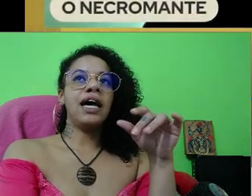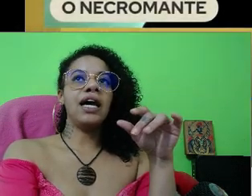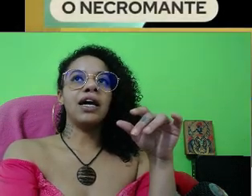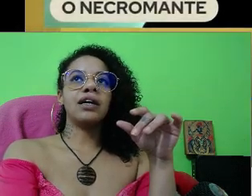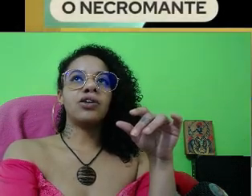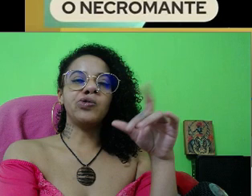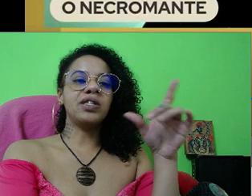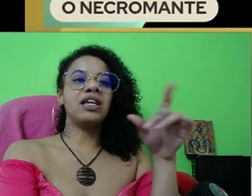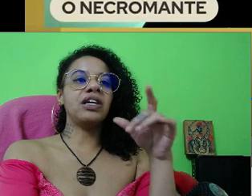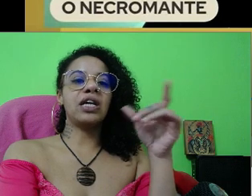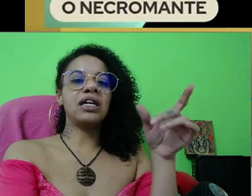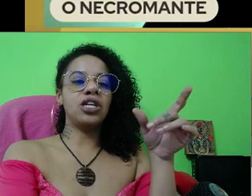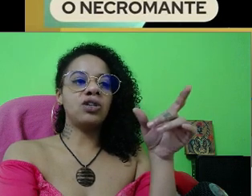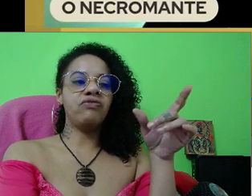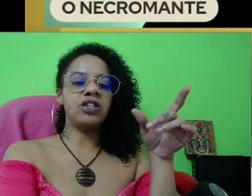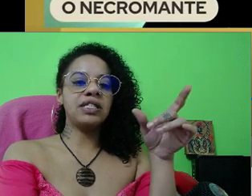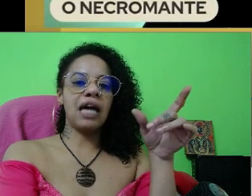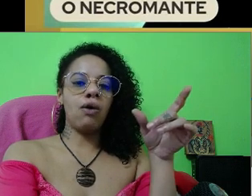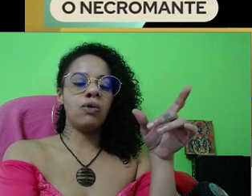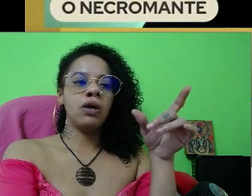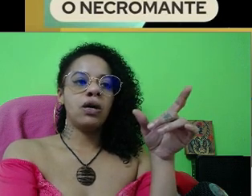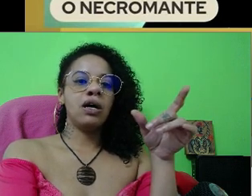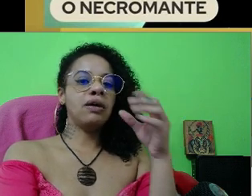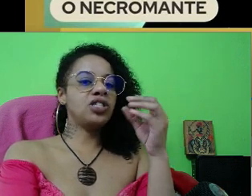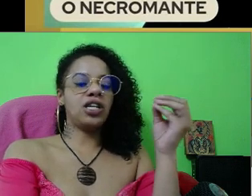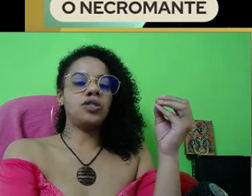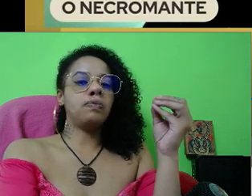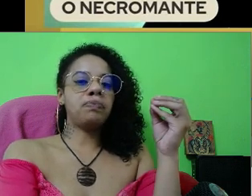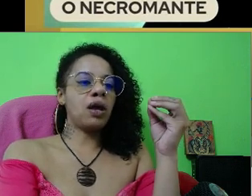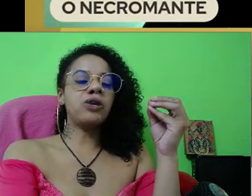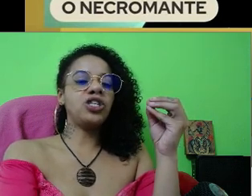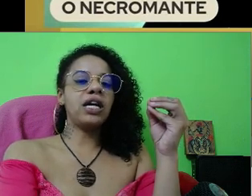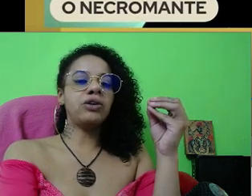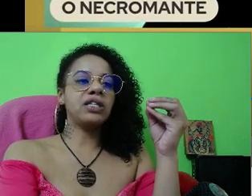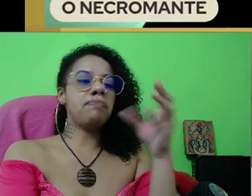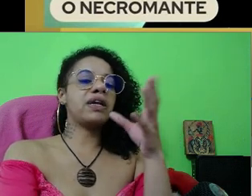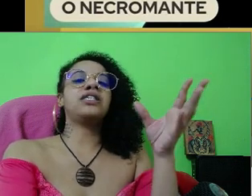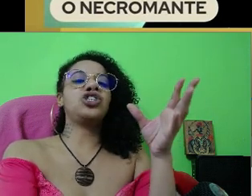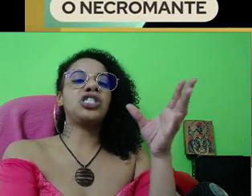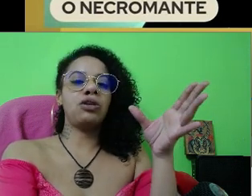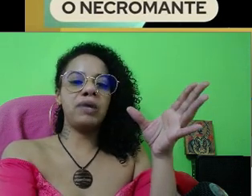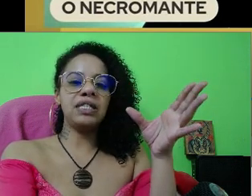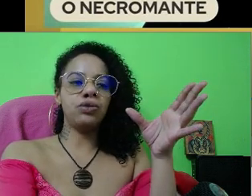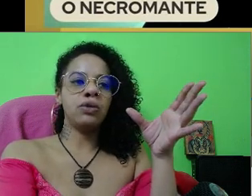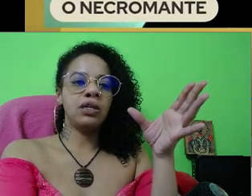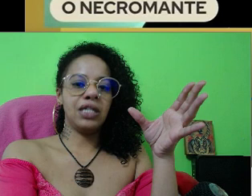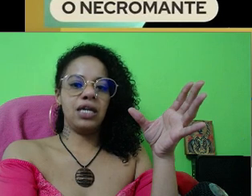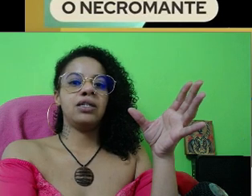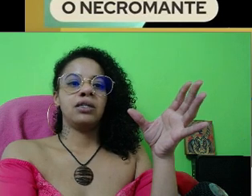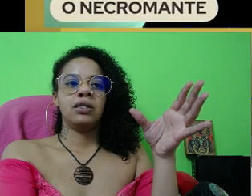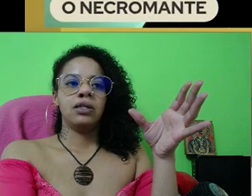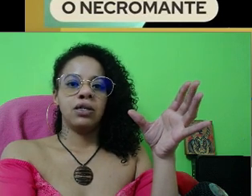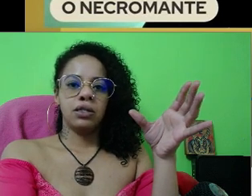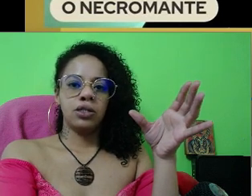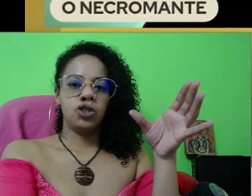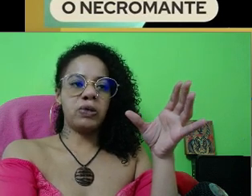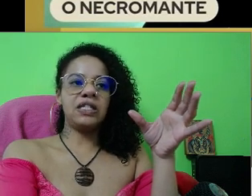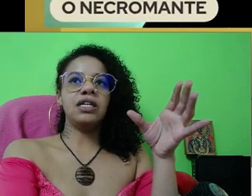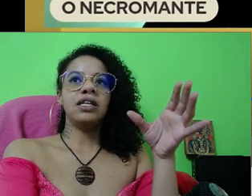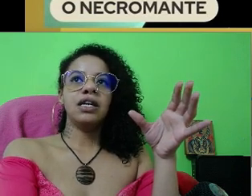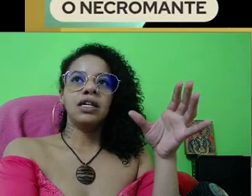né considerando a Igreja Universal Gente pelo amor de Deus nem parece que a gente está no Brasil né